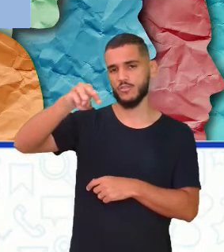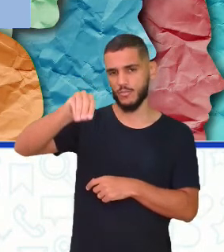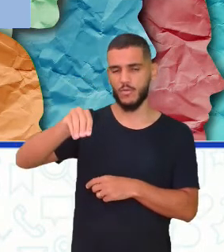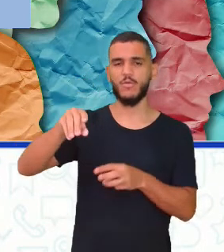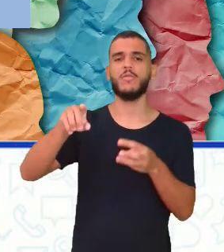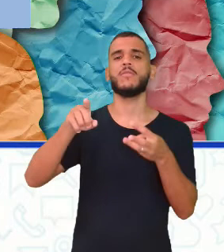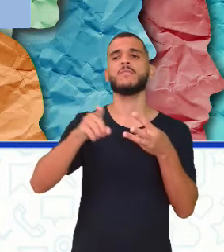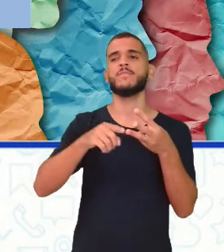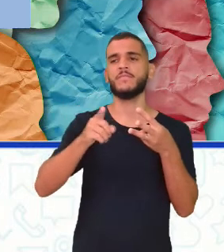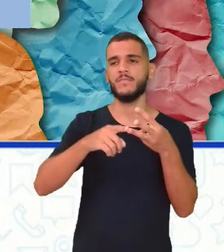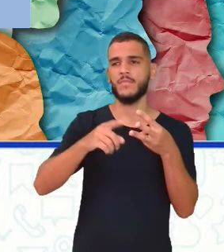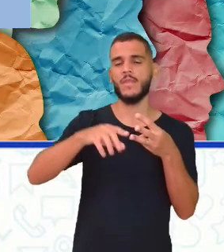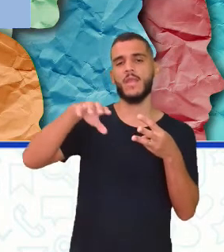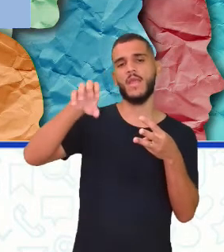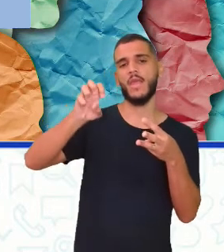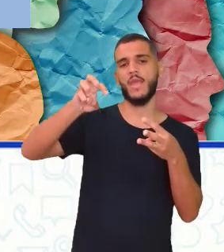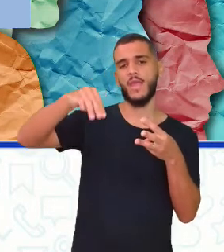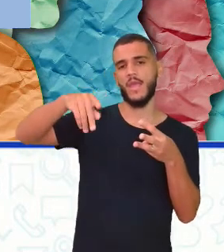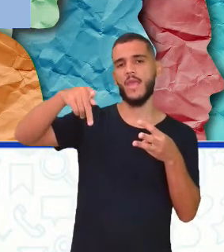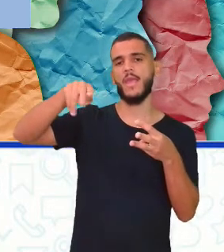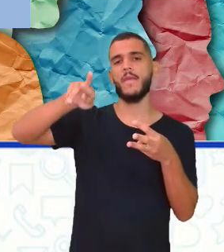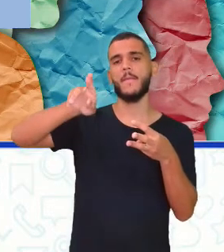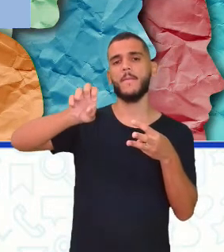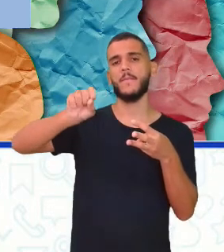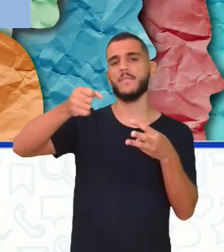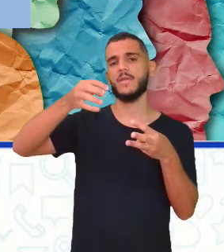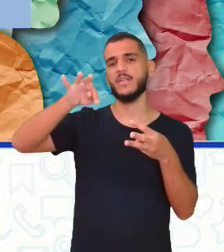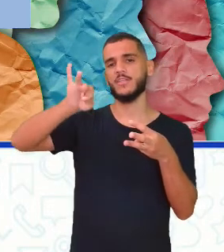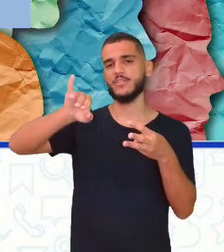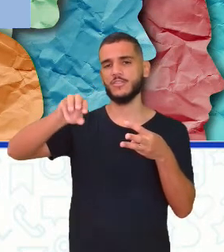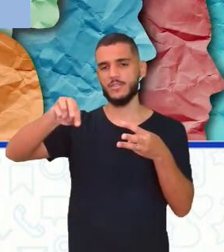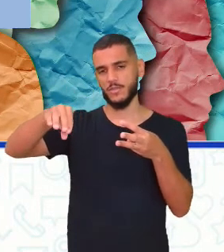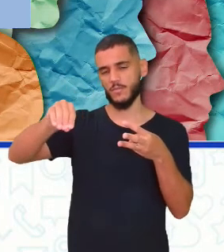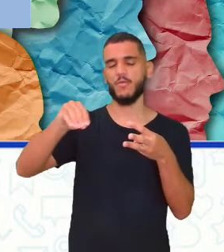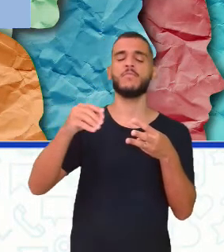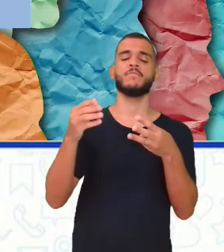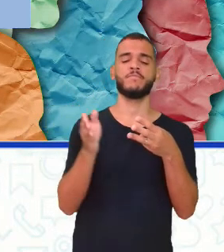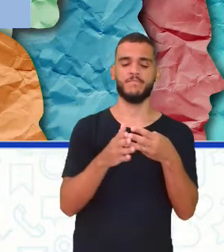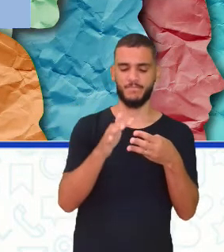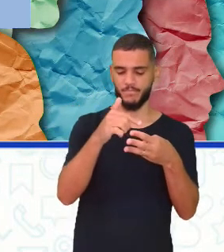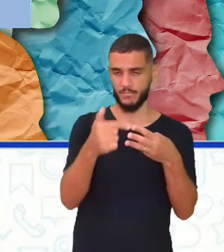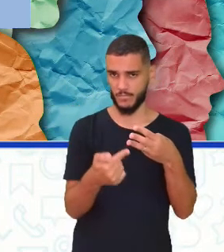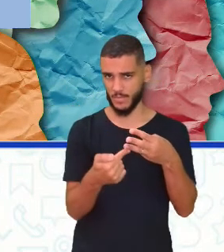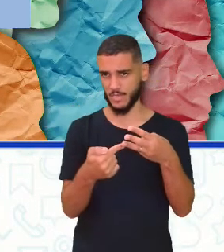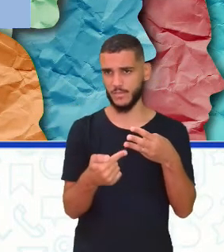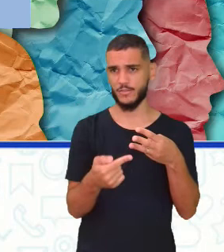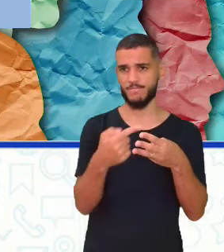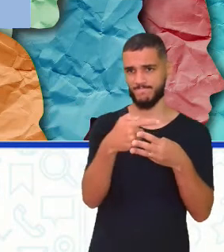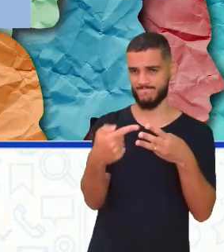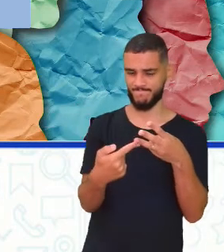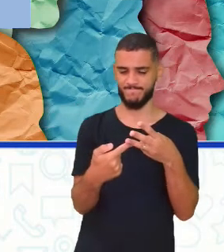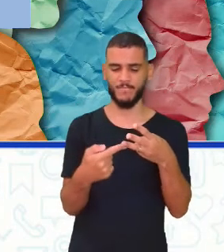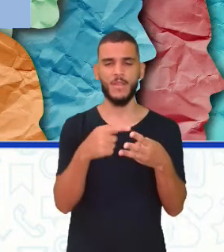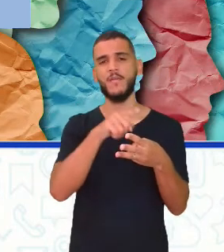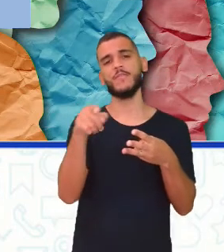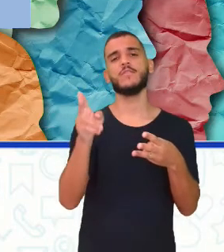Palavras. Essas palavras aí, o que é isso, professora? Vou mostrar para vocês. Que vocês usam palavras no dia a dia de vocês,